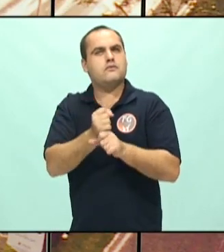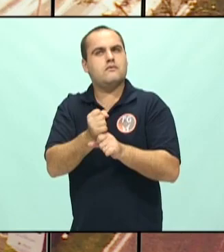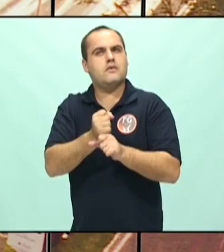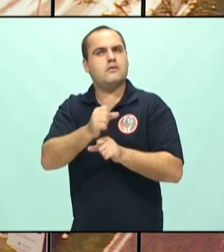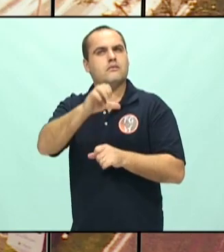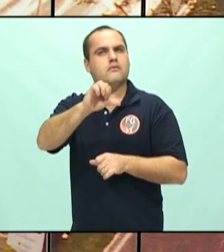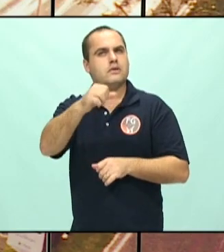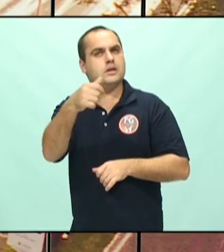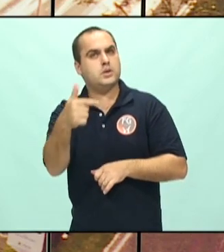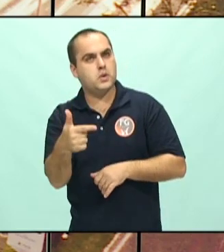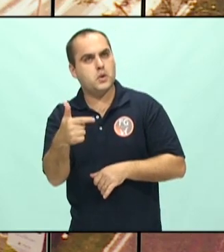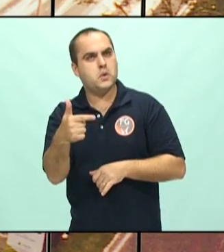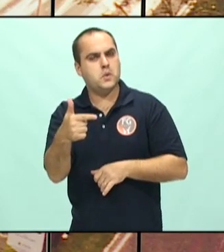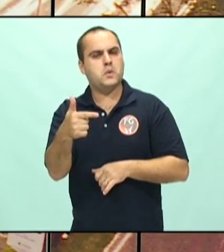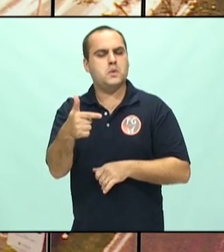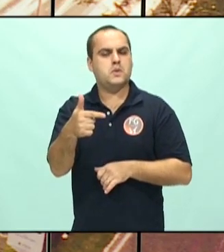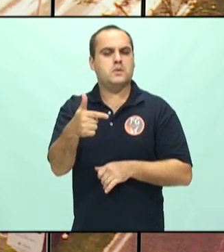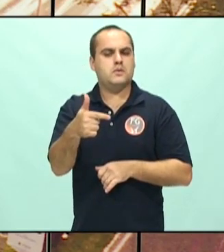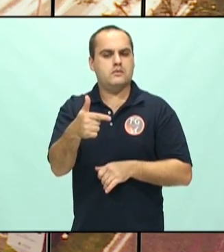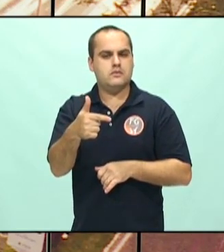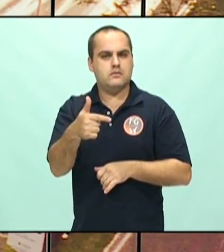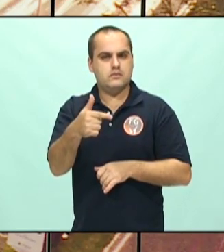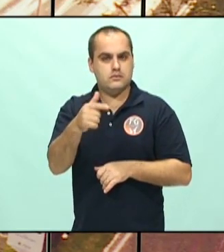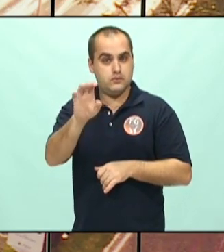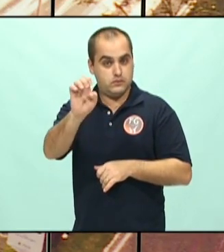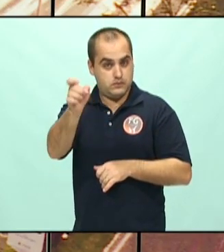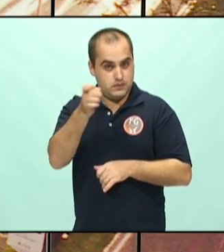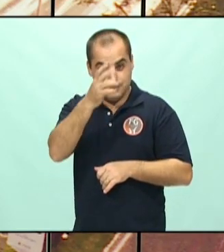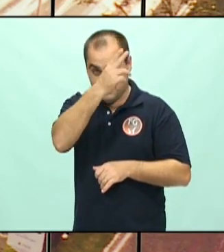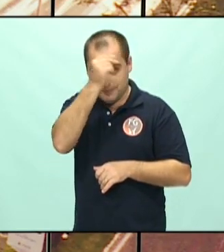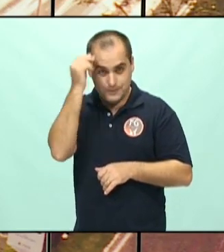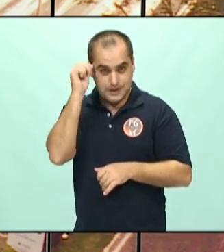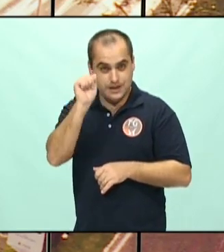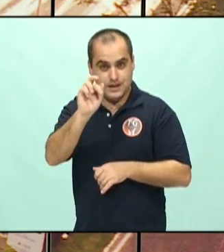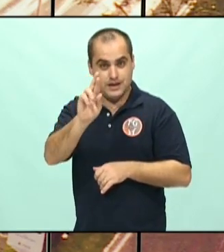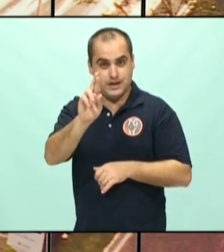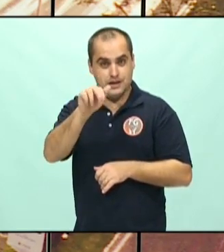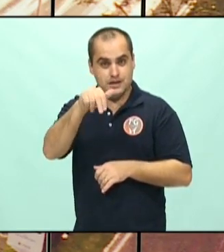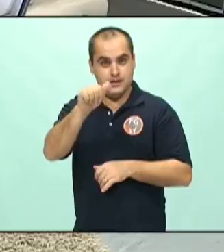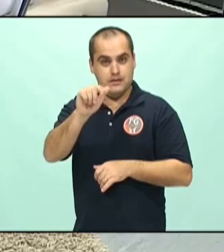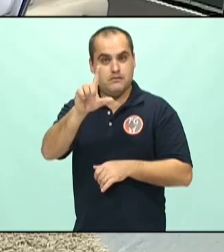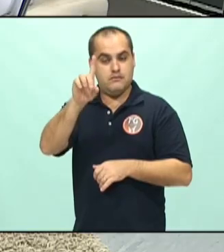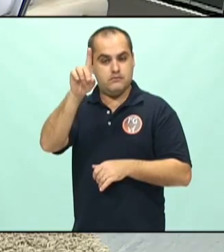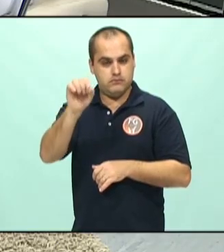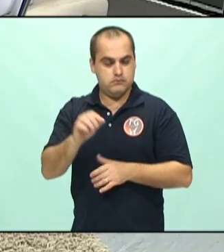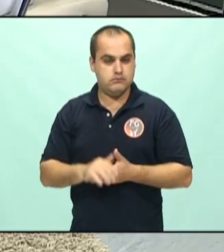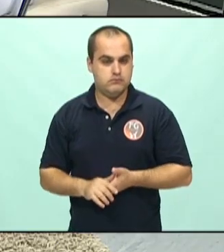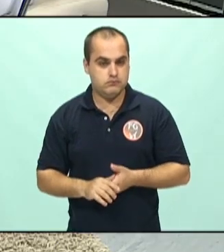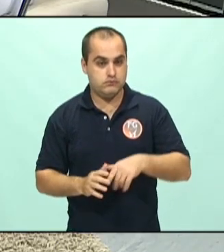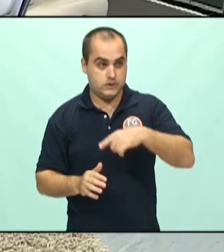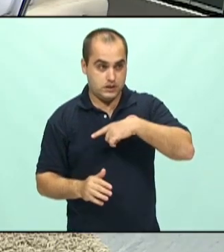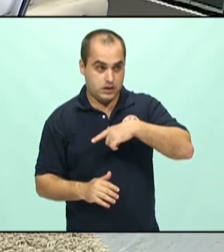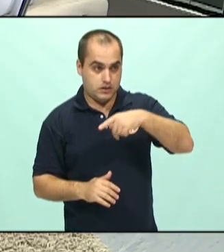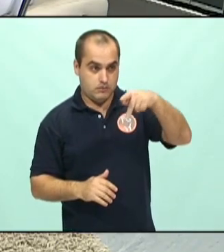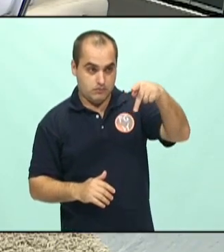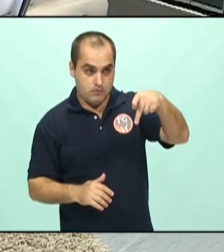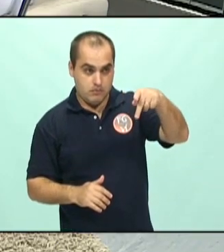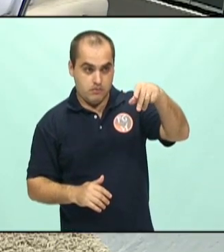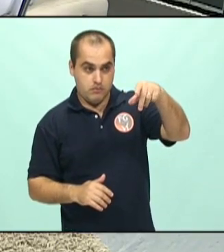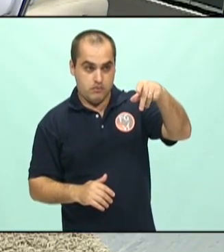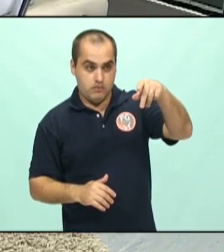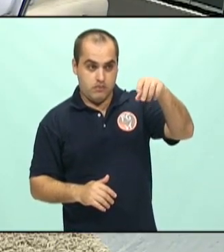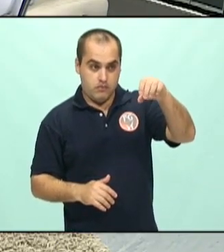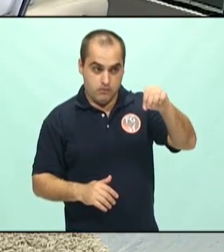último vendo o do ex prefeito arnaldo schmidt por exemplo era feito uma situação tinha o plano orientação do